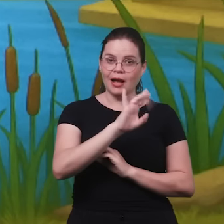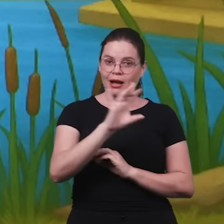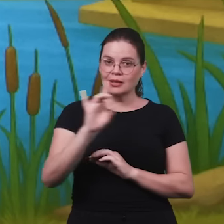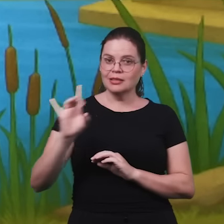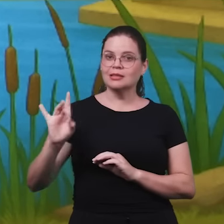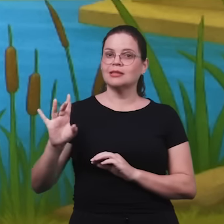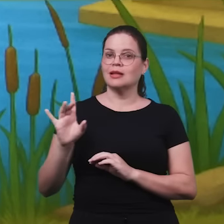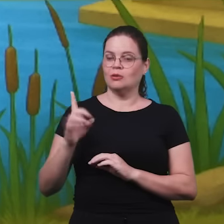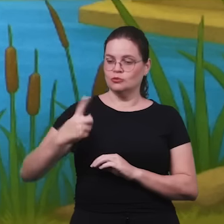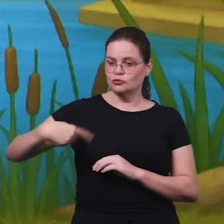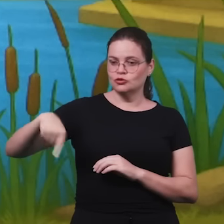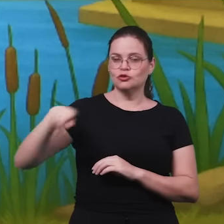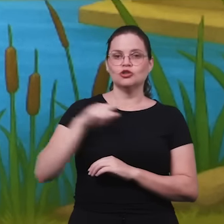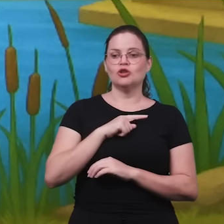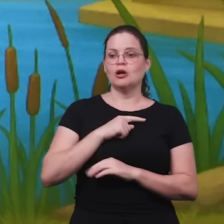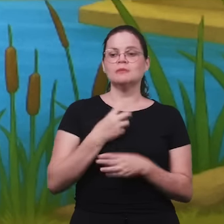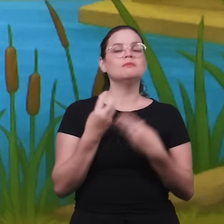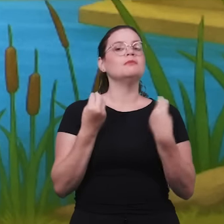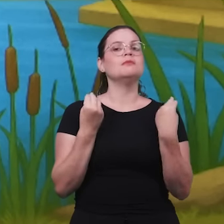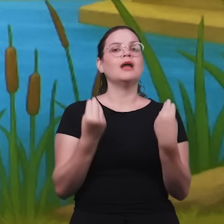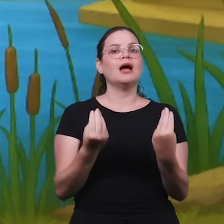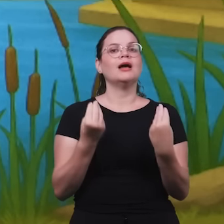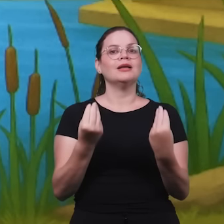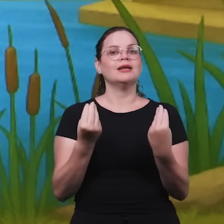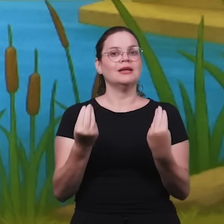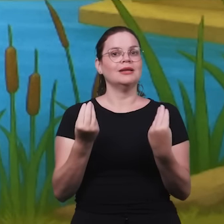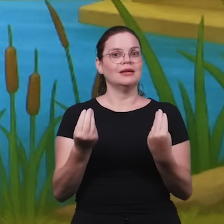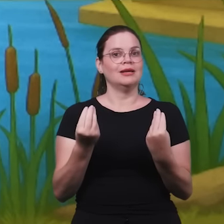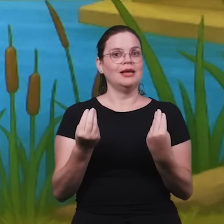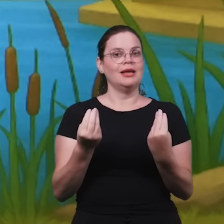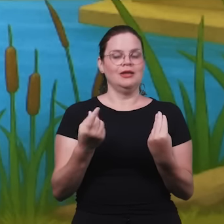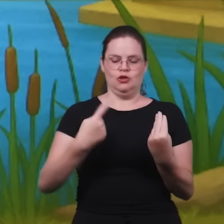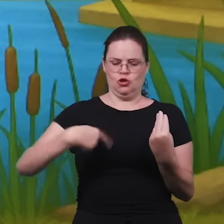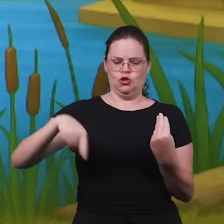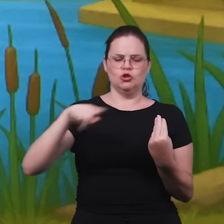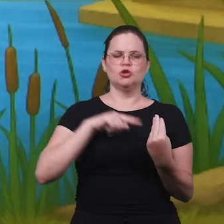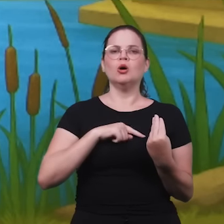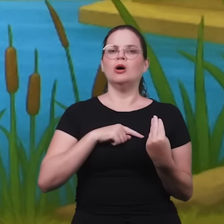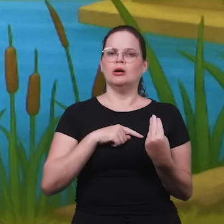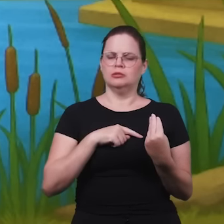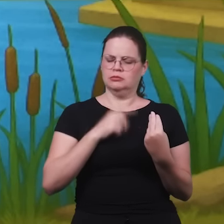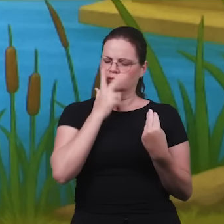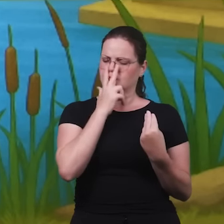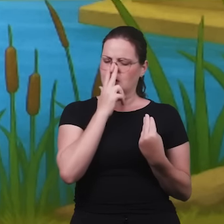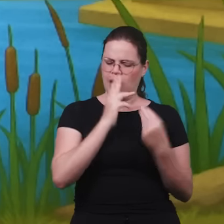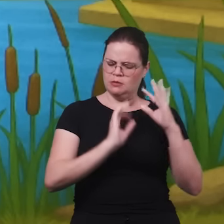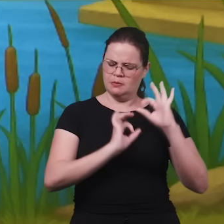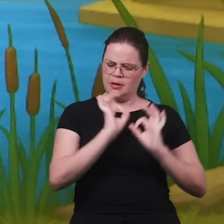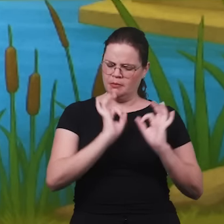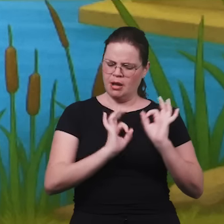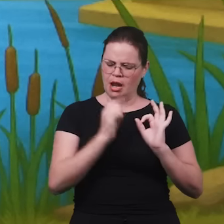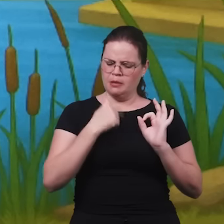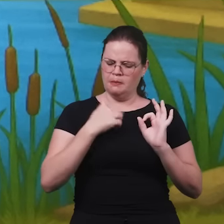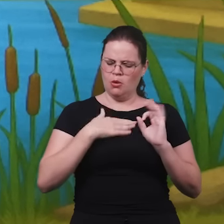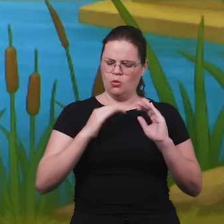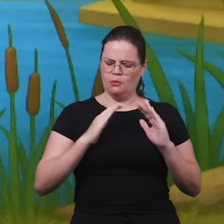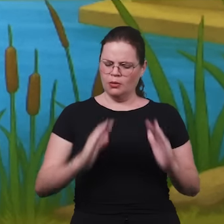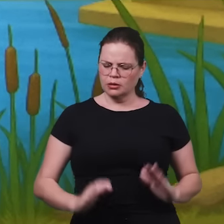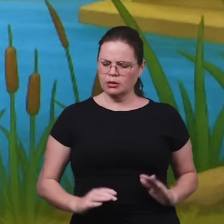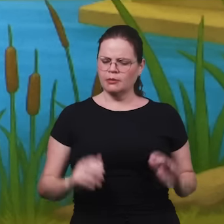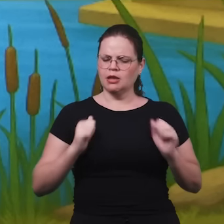de nós vai sendo preparado através desse posicionamento para ir para a